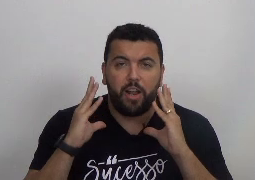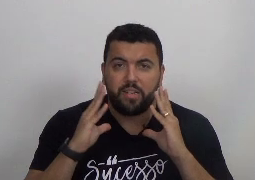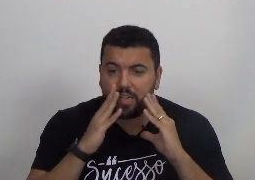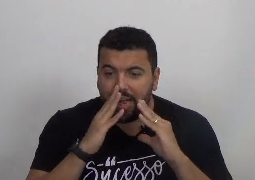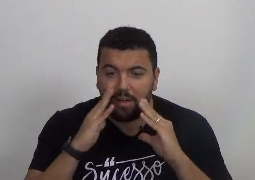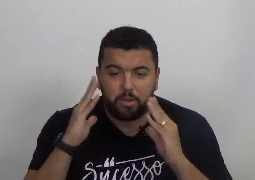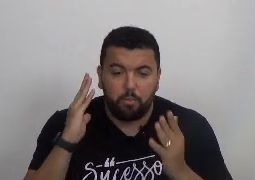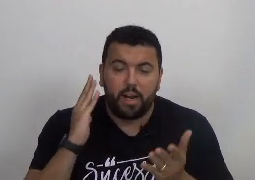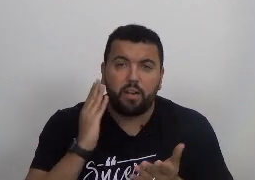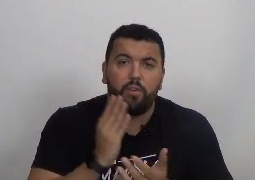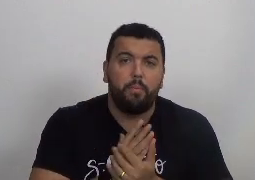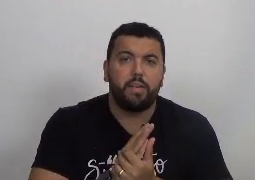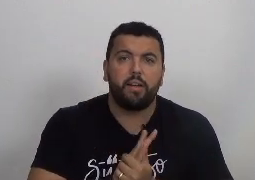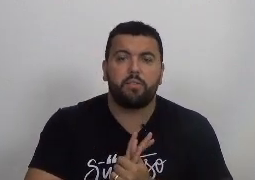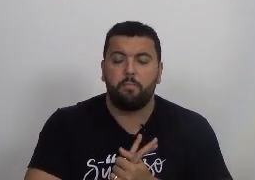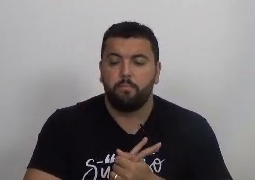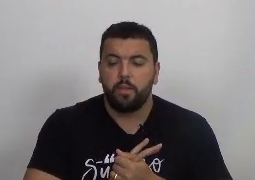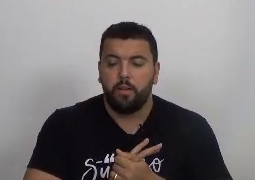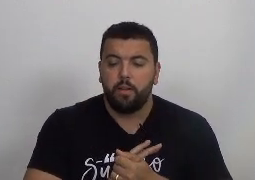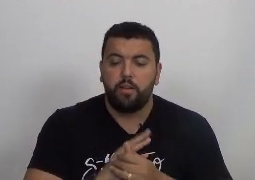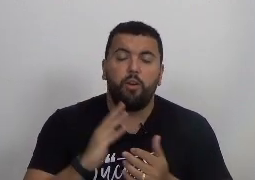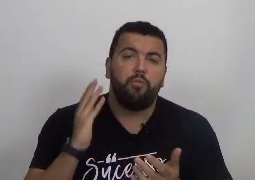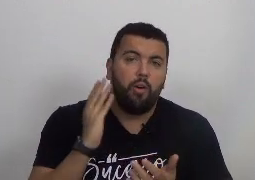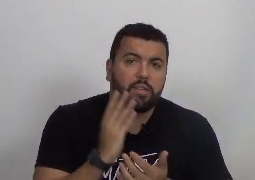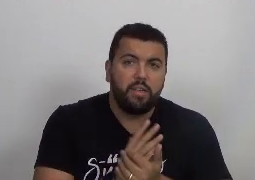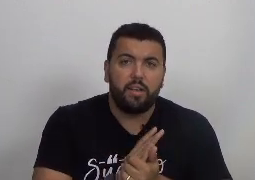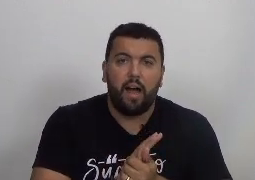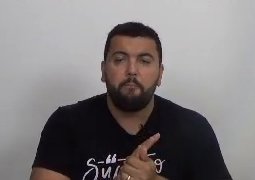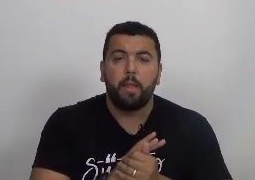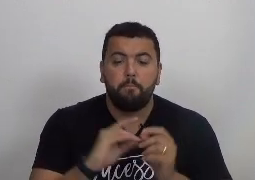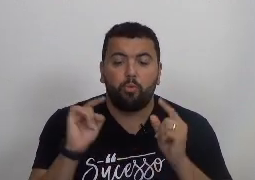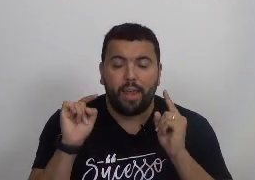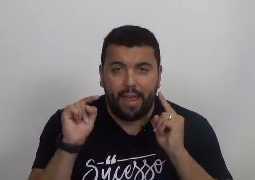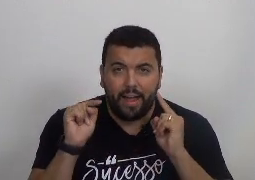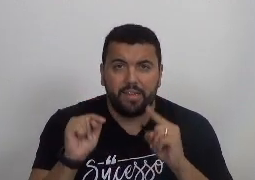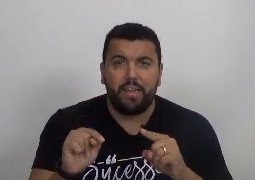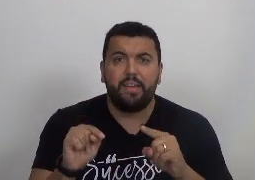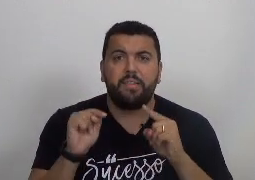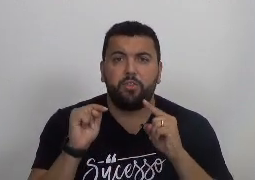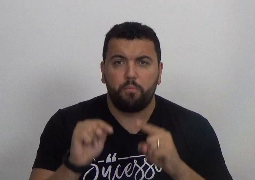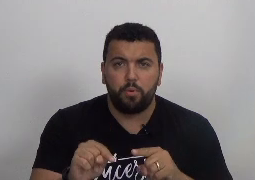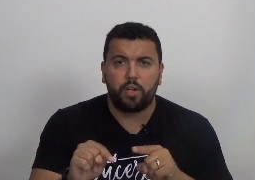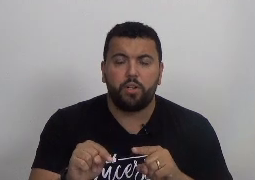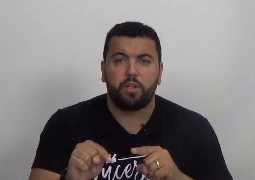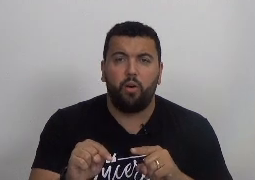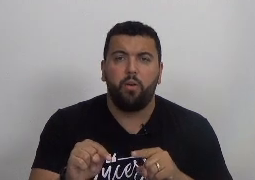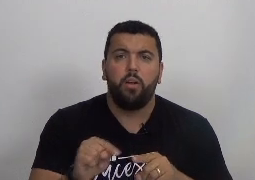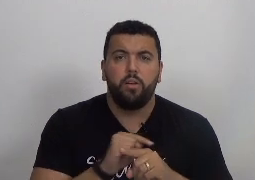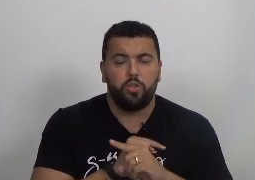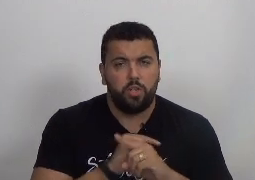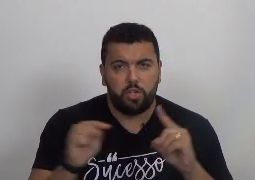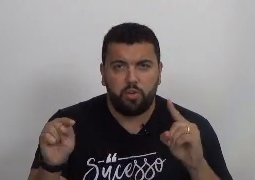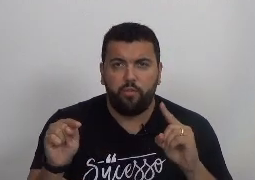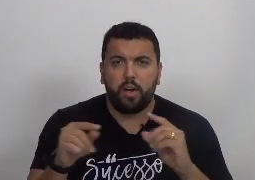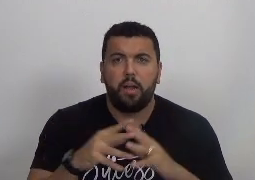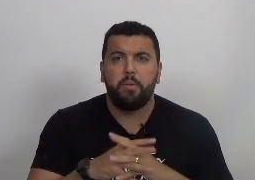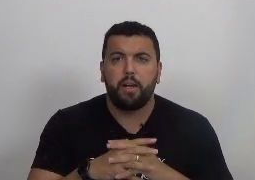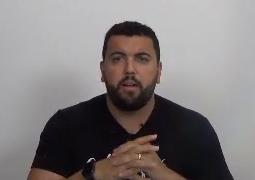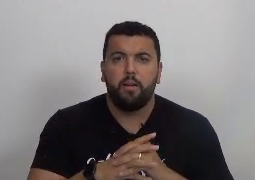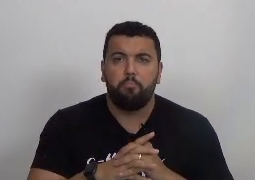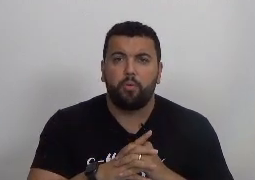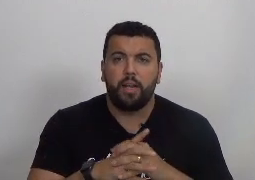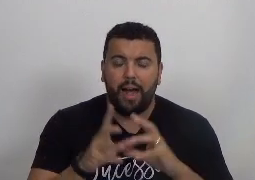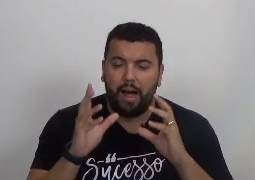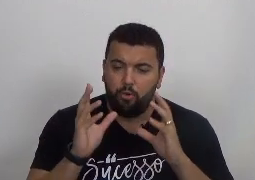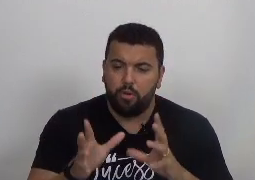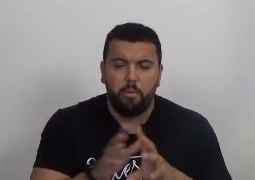pô fala assim caramba tomara que venha uma dessa e eu vou acertar porque é esse tipo de cristão te deixa de